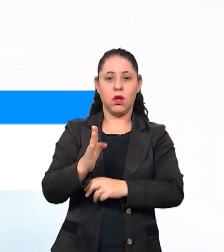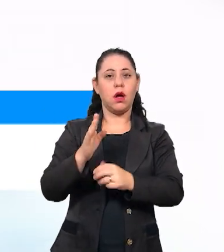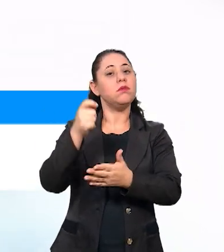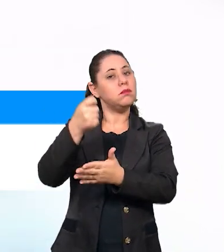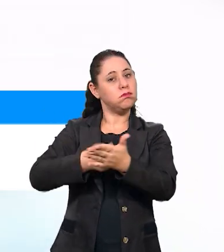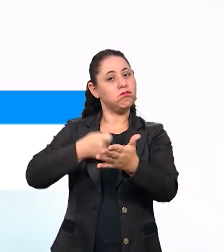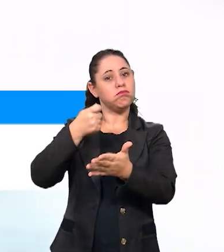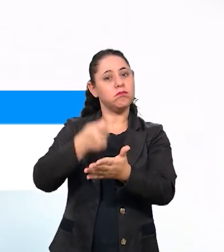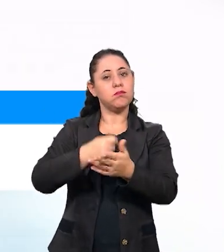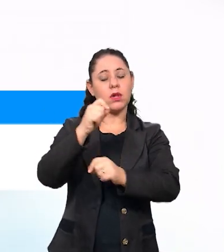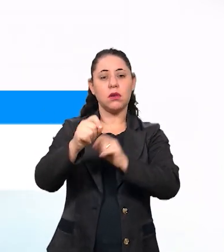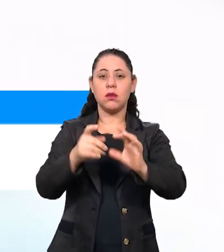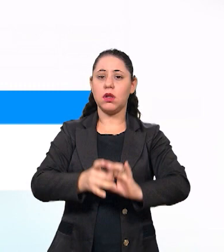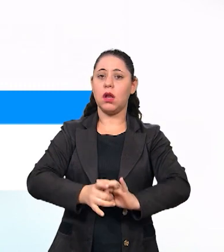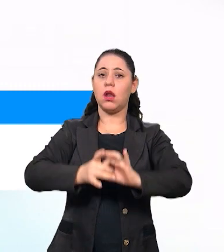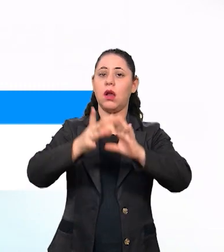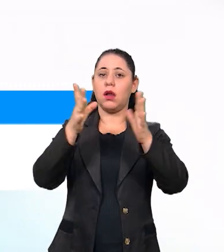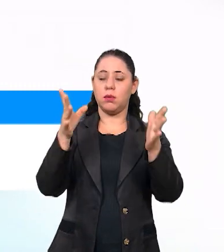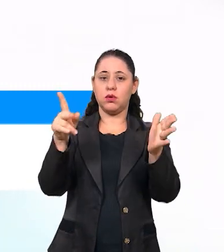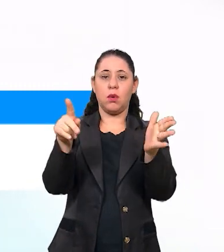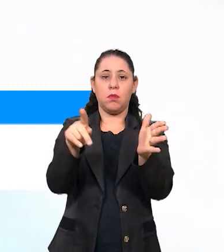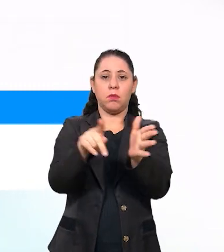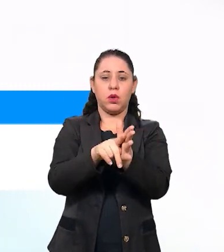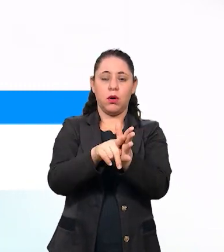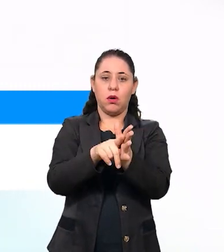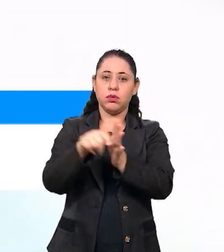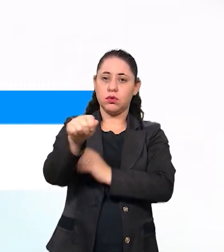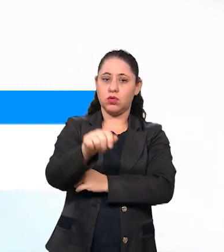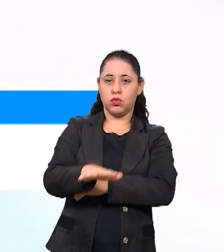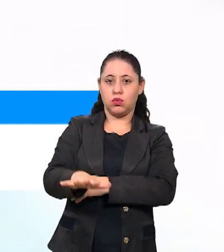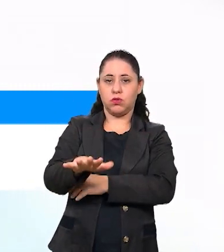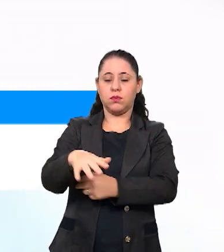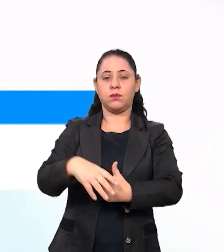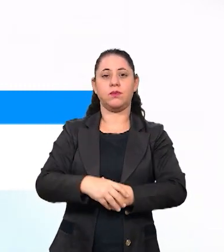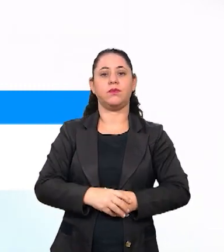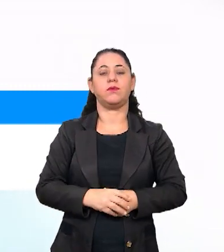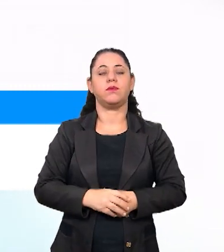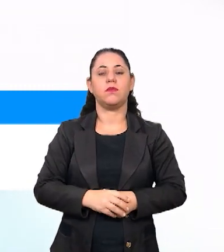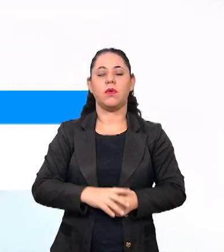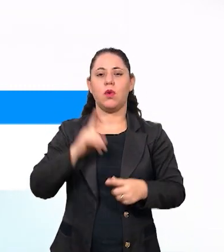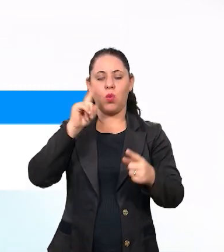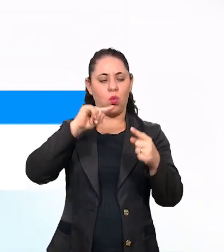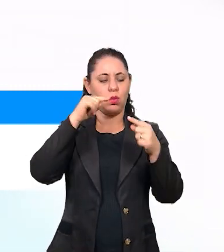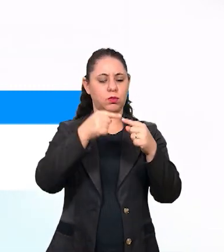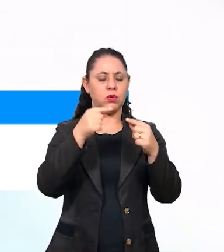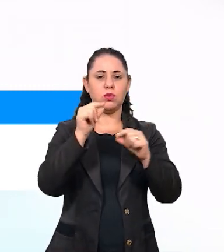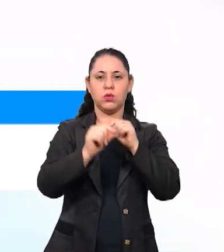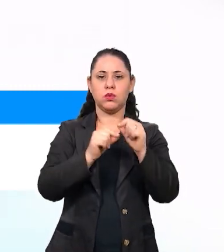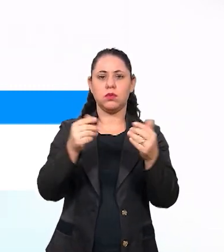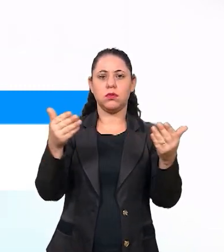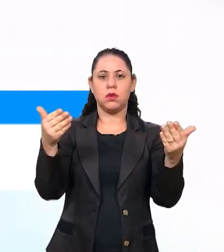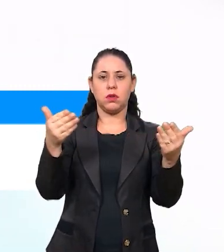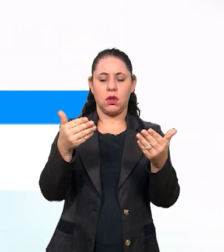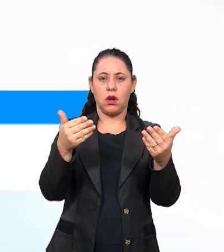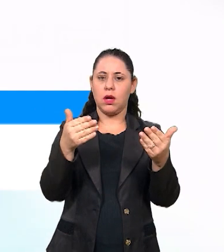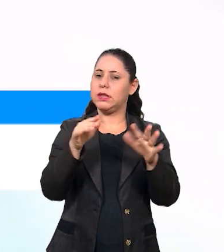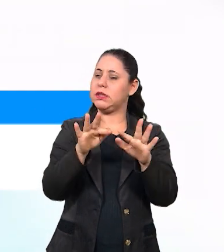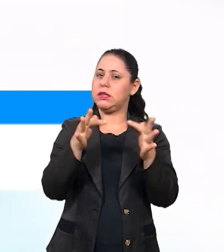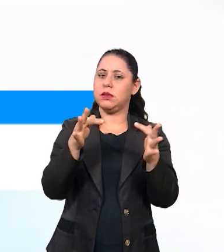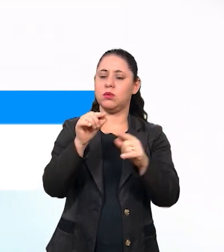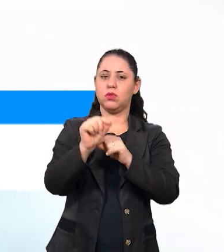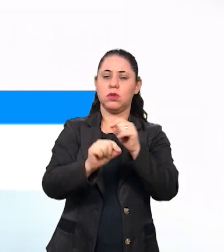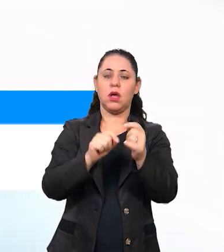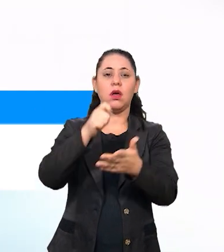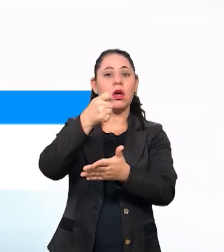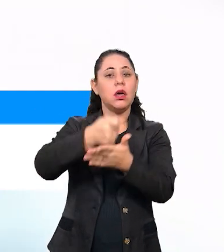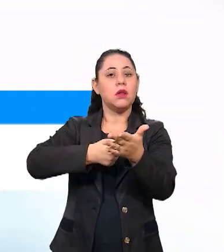a Constituição brasileira garante a liberdade de associação. Então, o objetivo